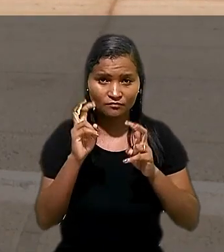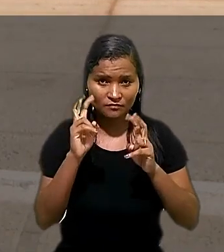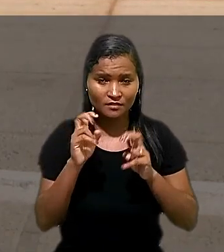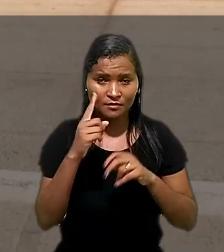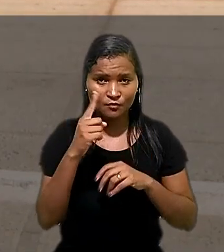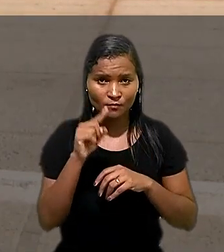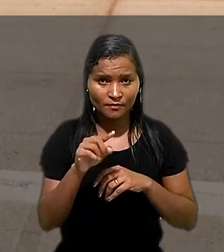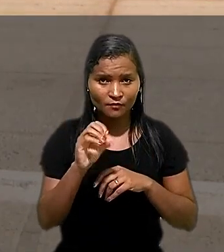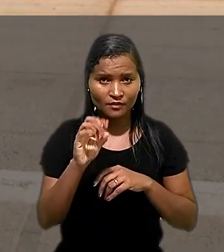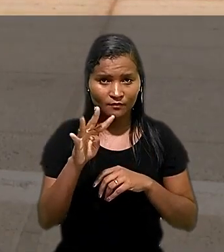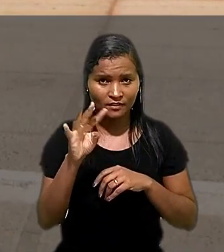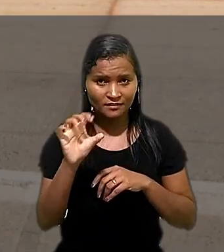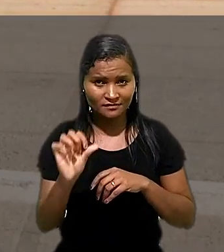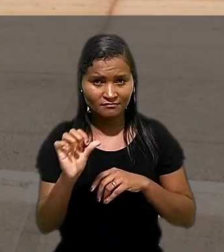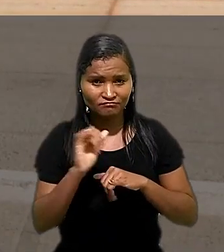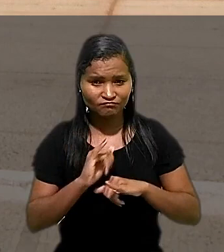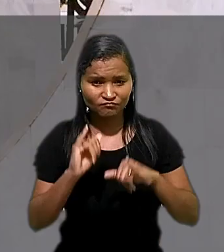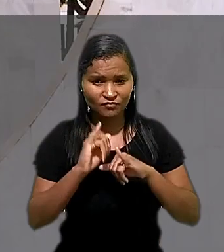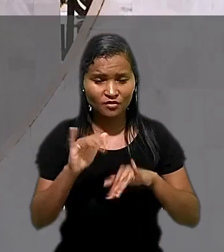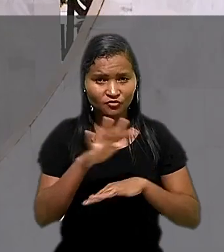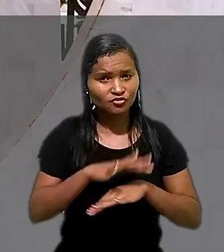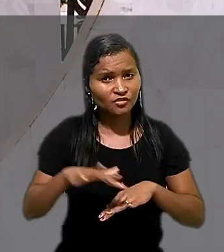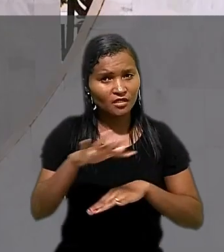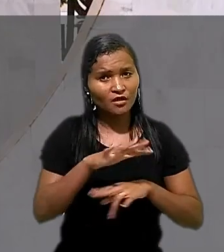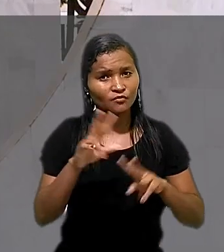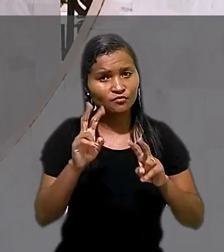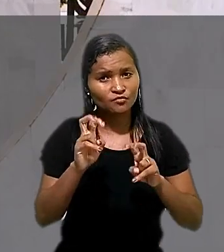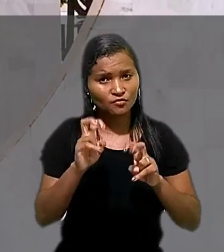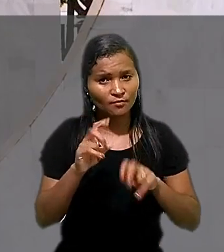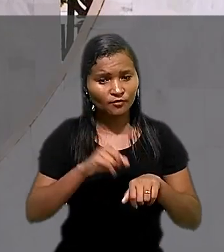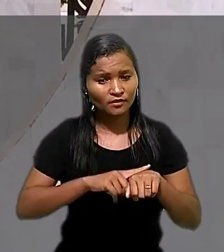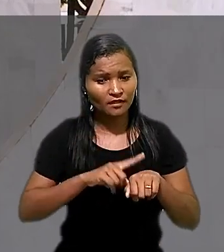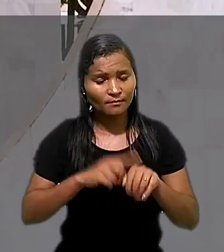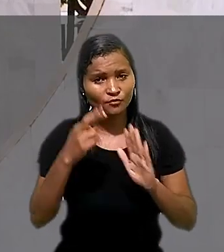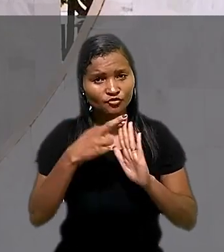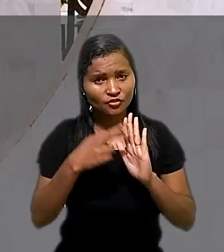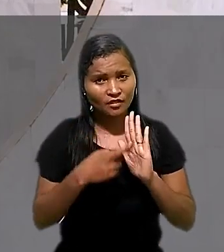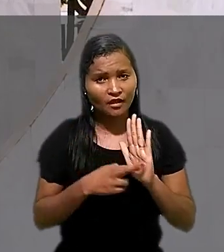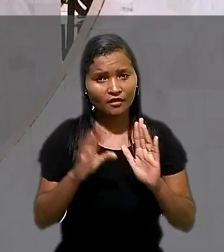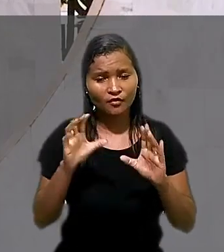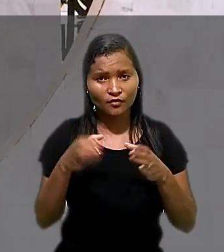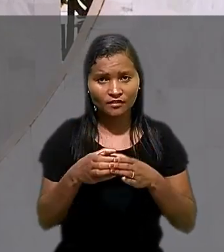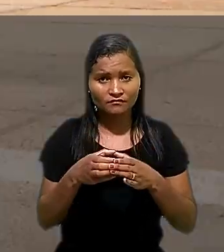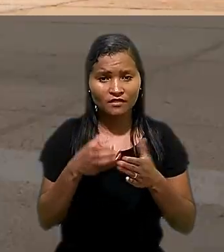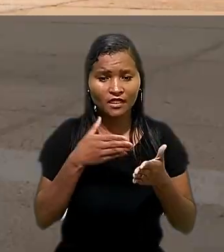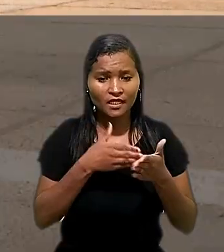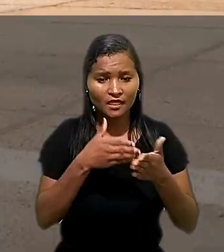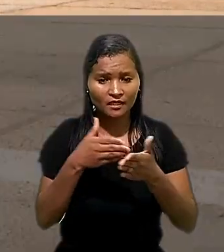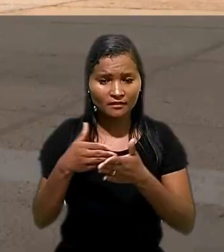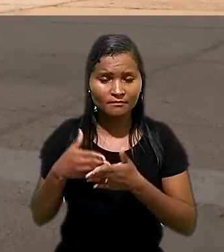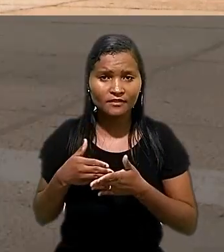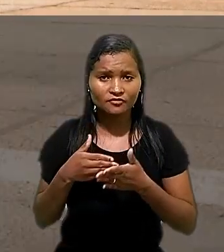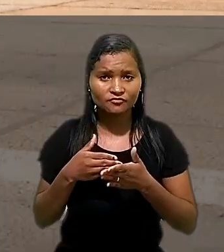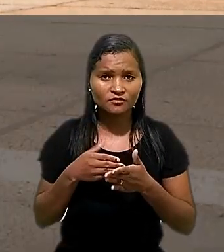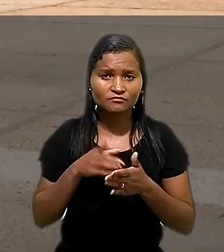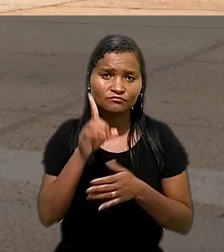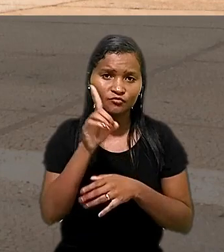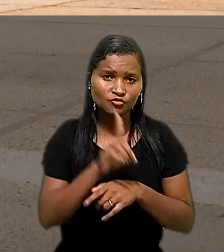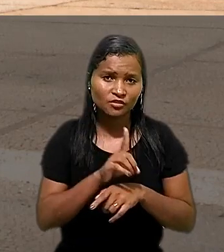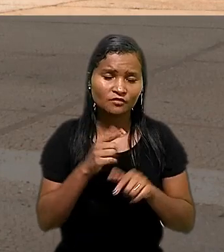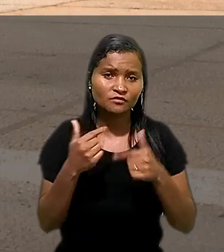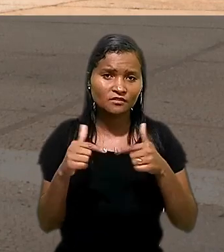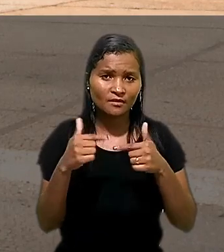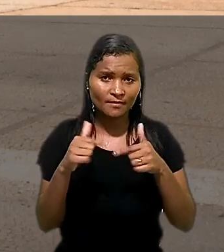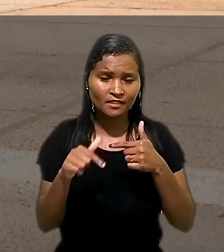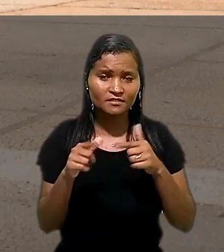tema 1046 da repercussão geral sobre a validade de norma coletiva que limite ou restrinja direito